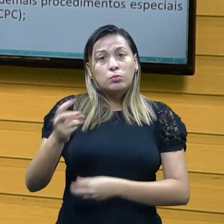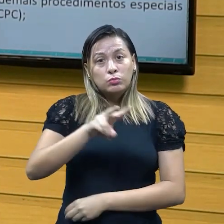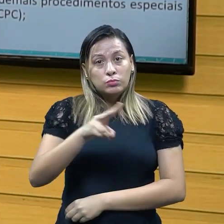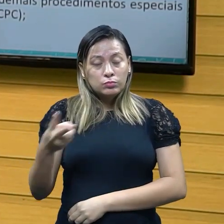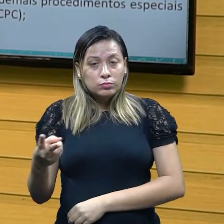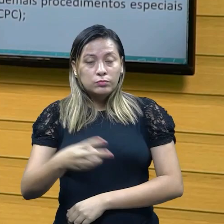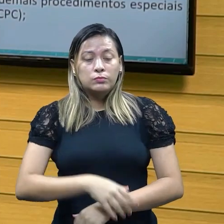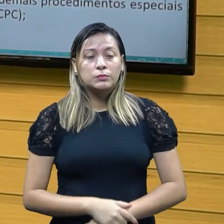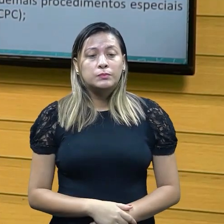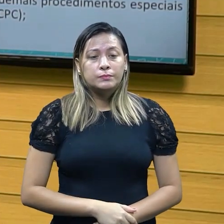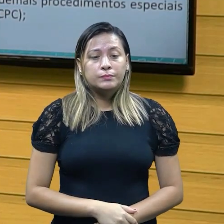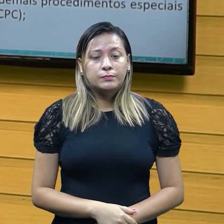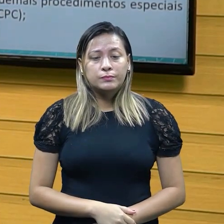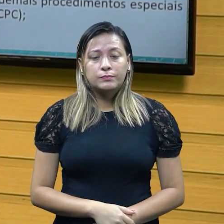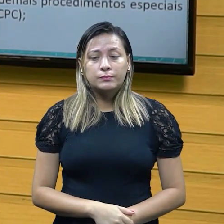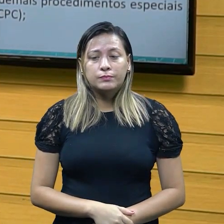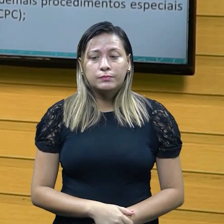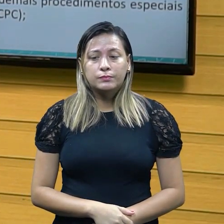muito